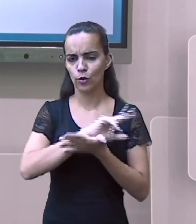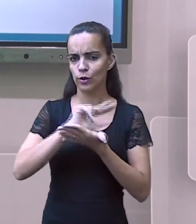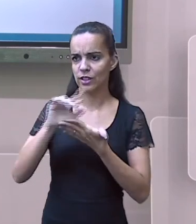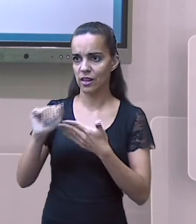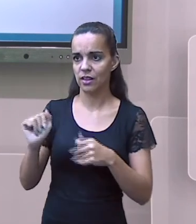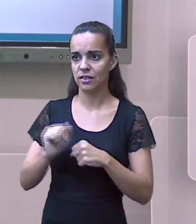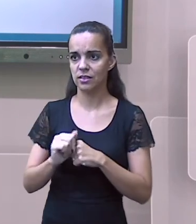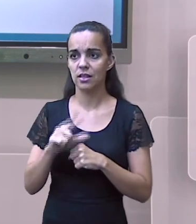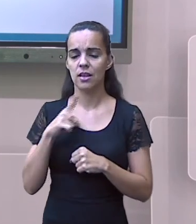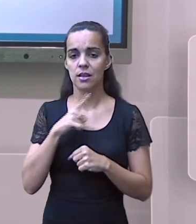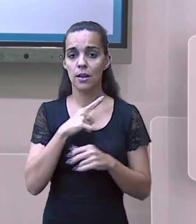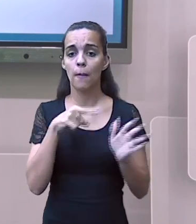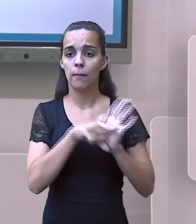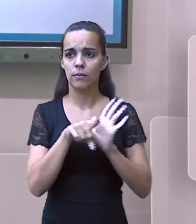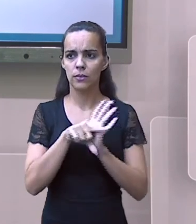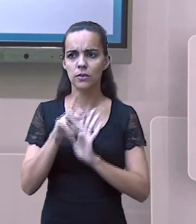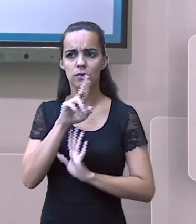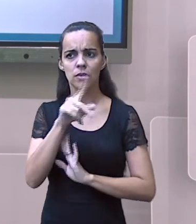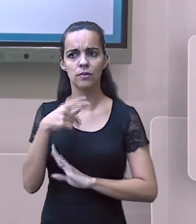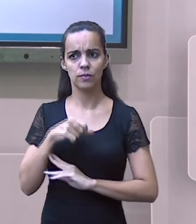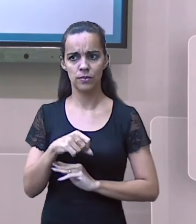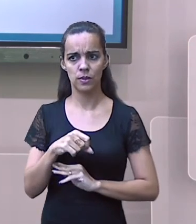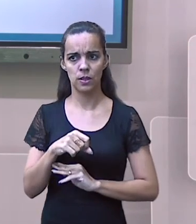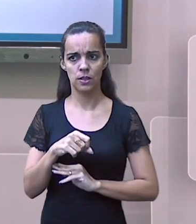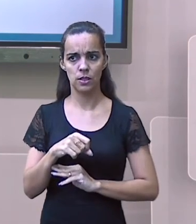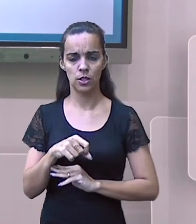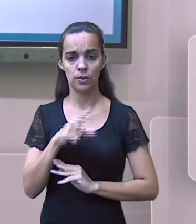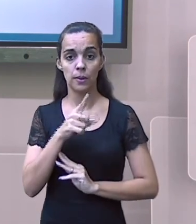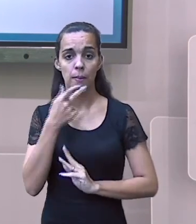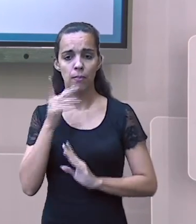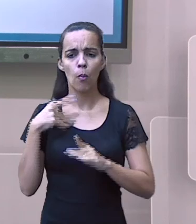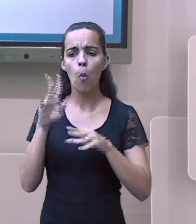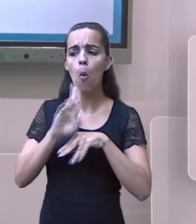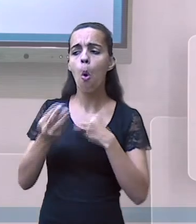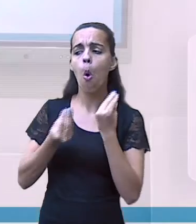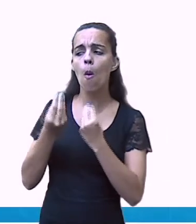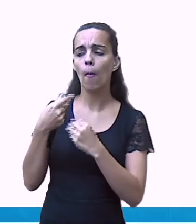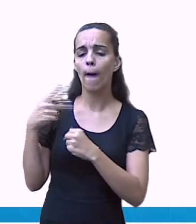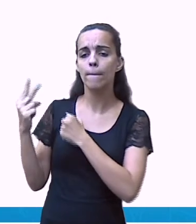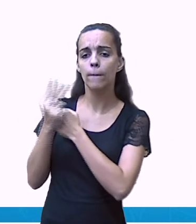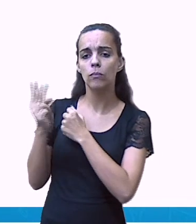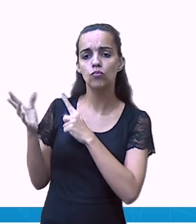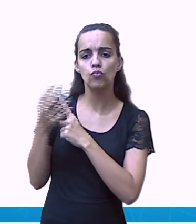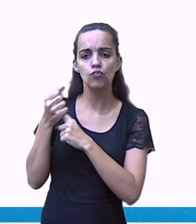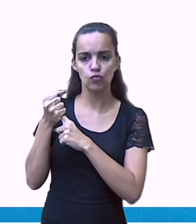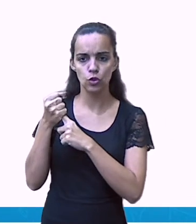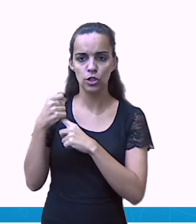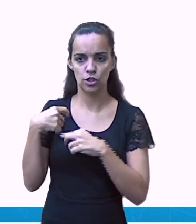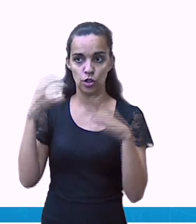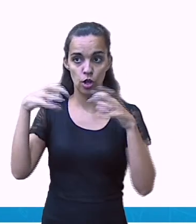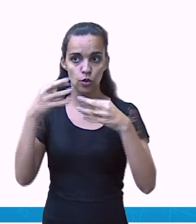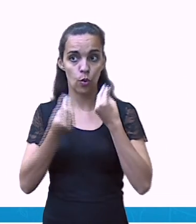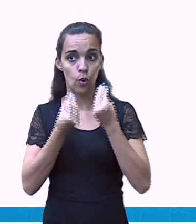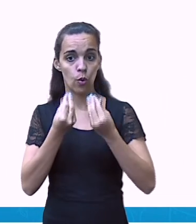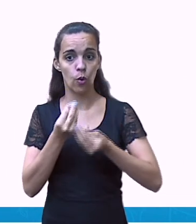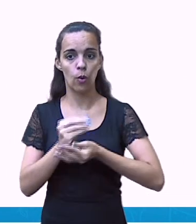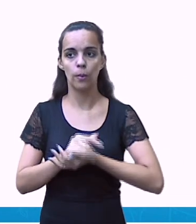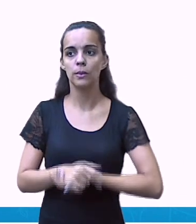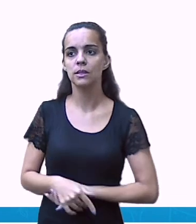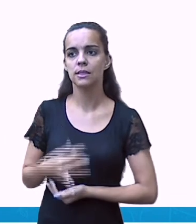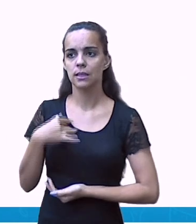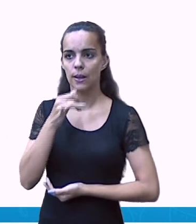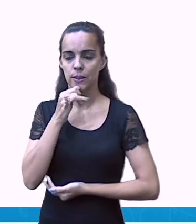várias soluções que as pessoas encontraram para se proteger. Mas eu gostaria de saber aí quais das